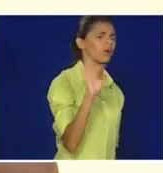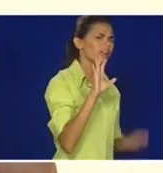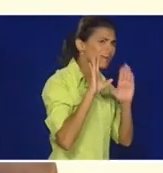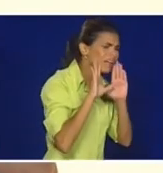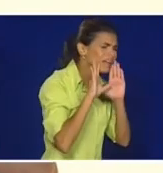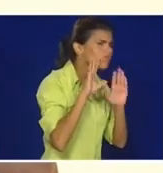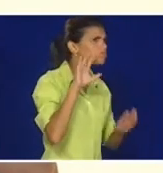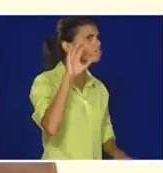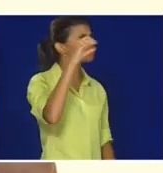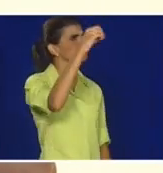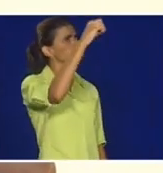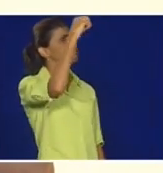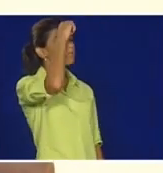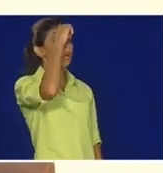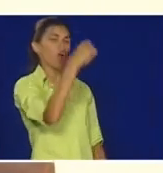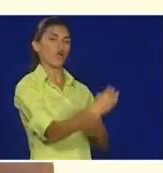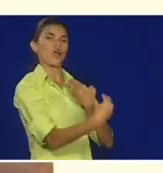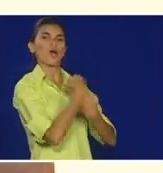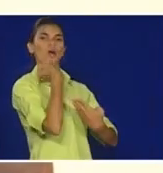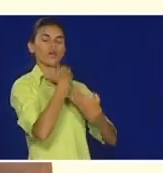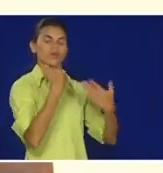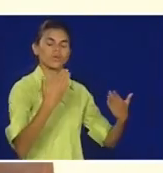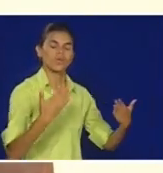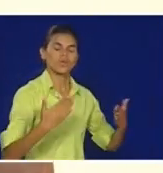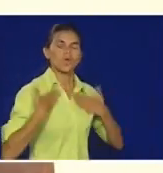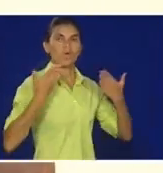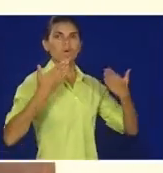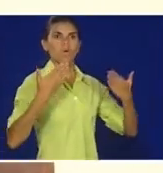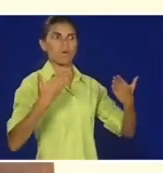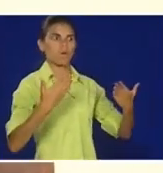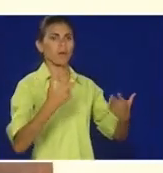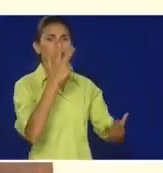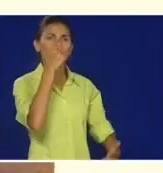aí que nós tivemos a surpresa, nos sentimos até culpadas